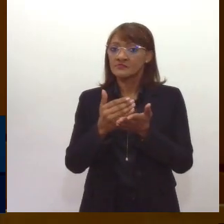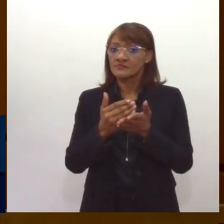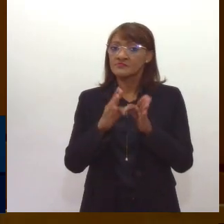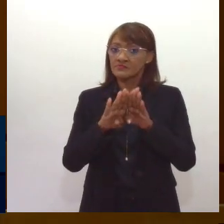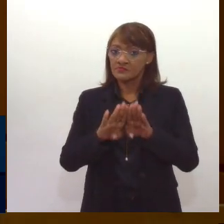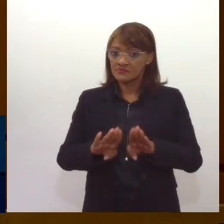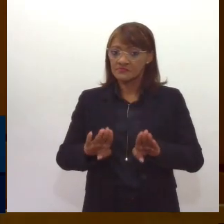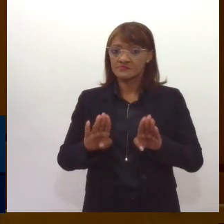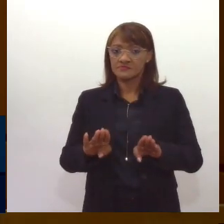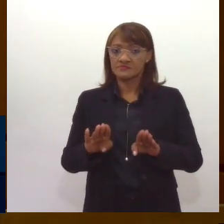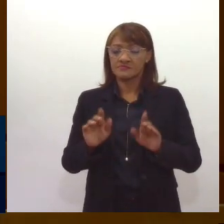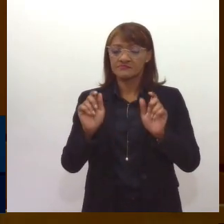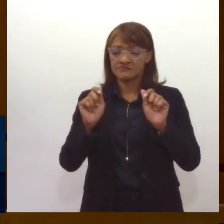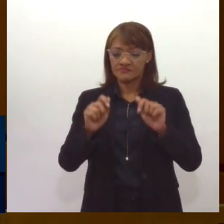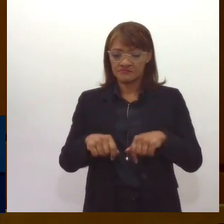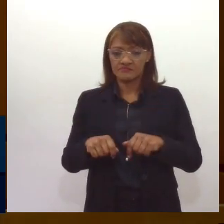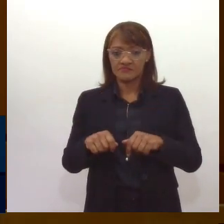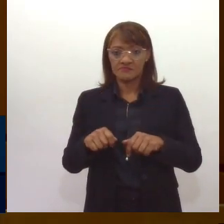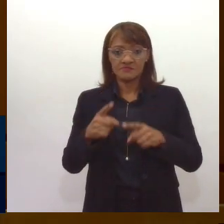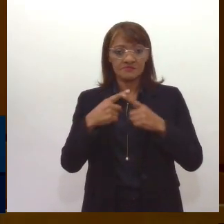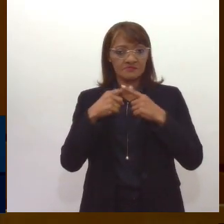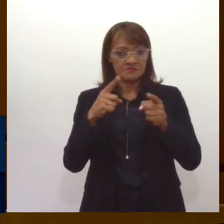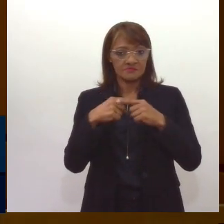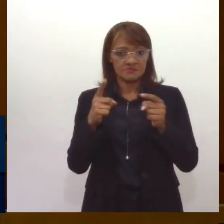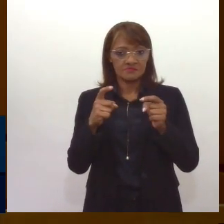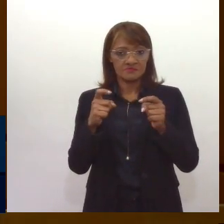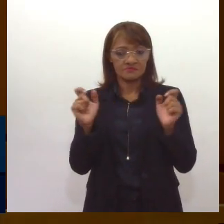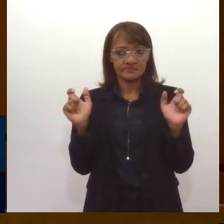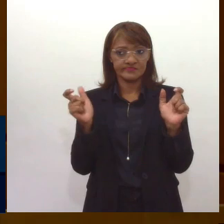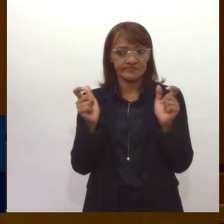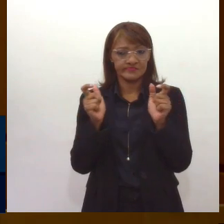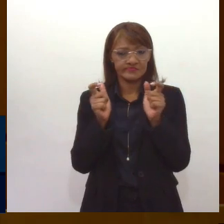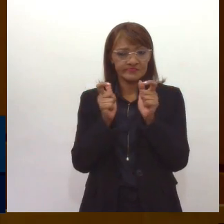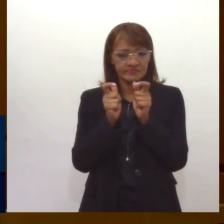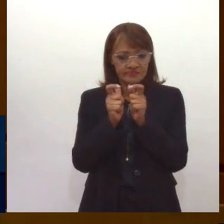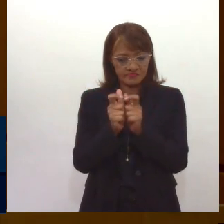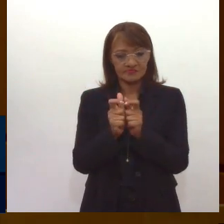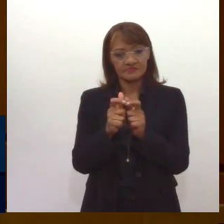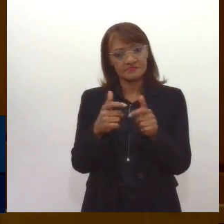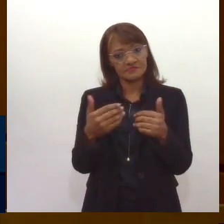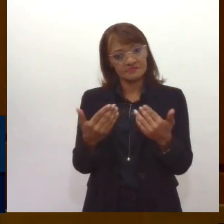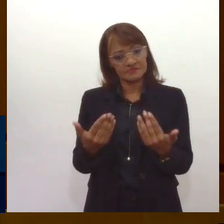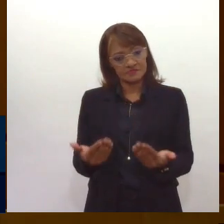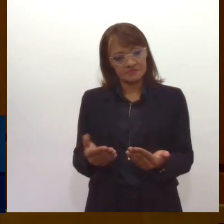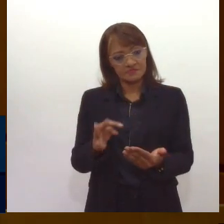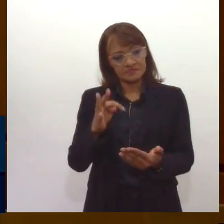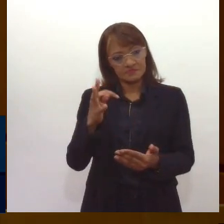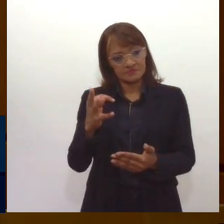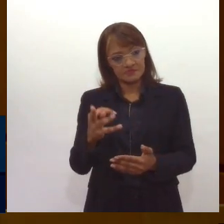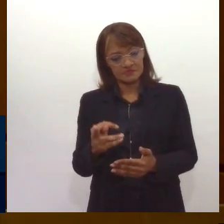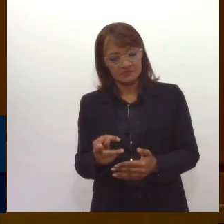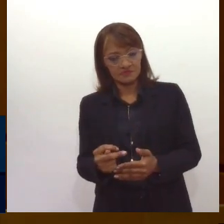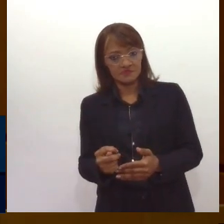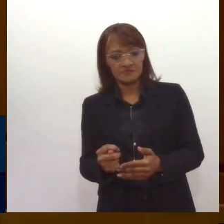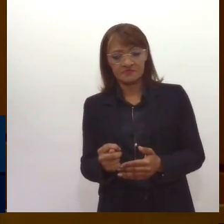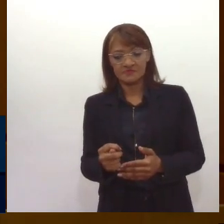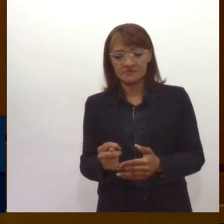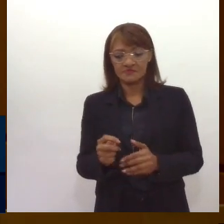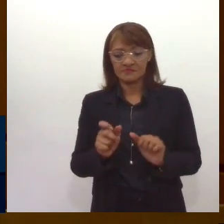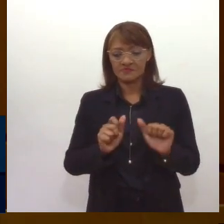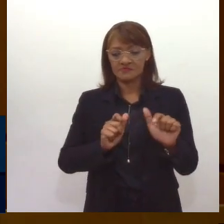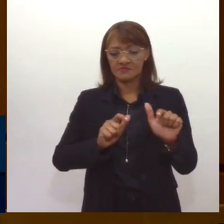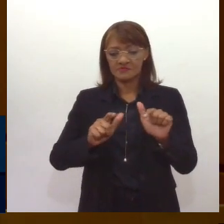da população em relação a estes equipamentos em praticamente todos os